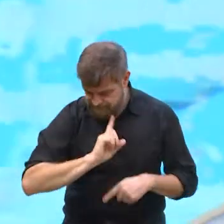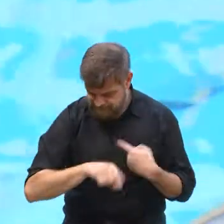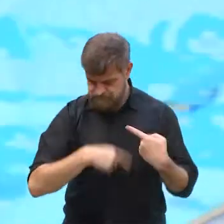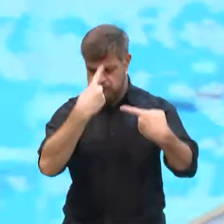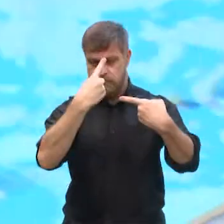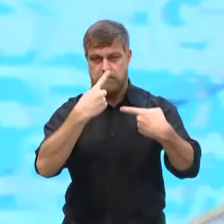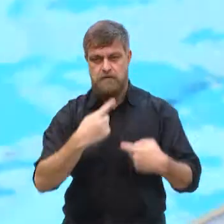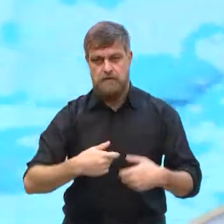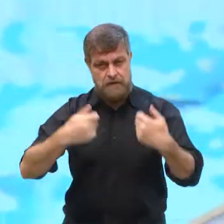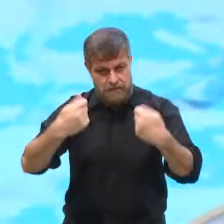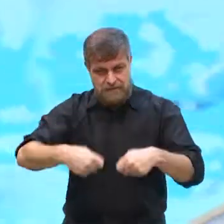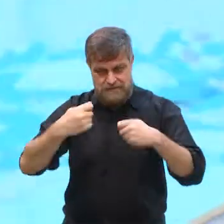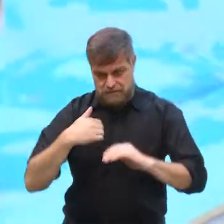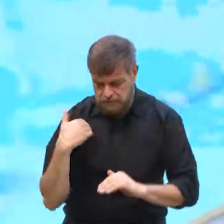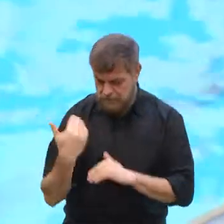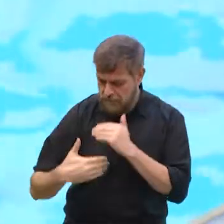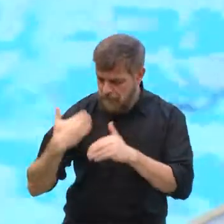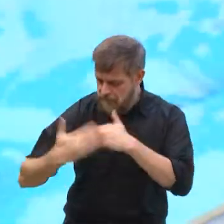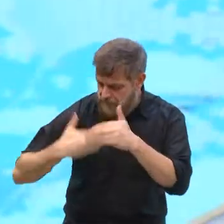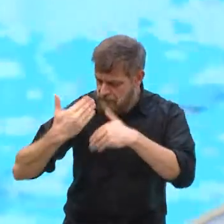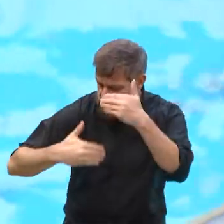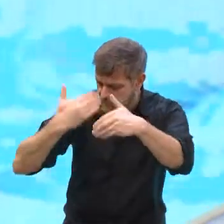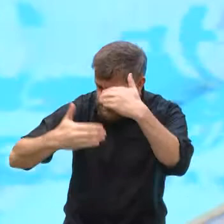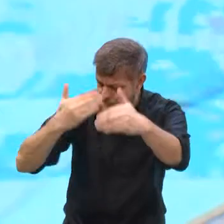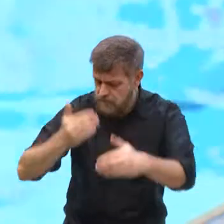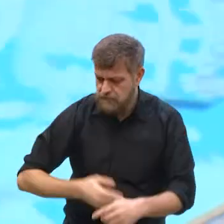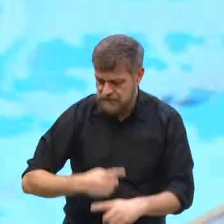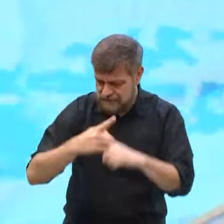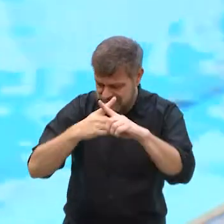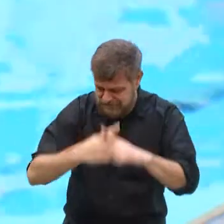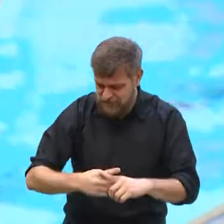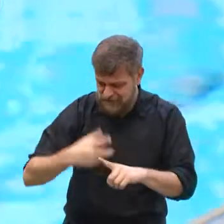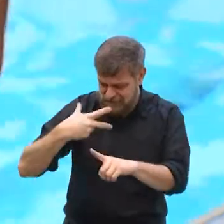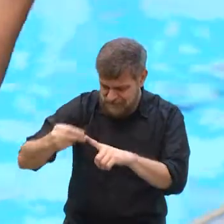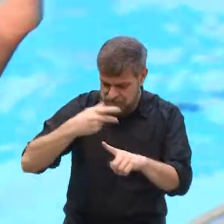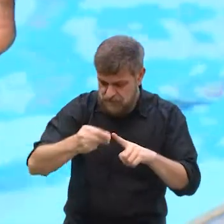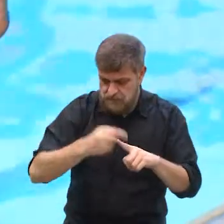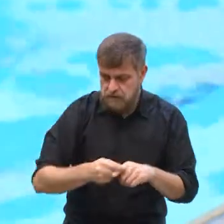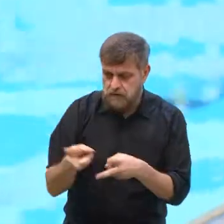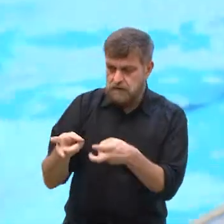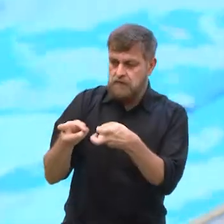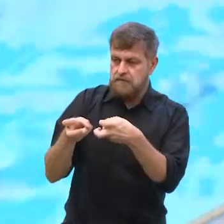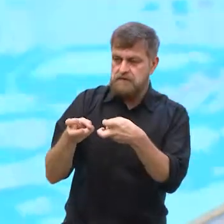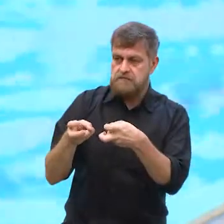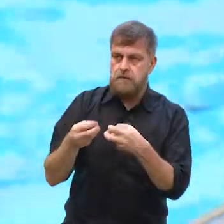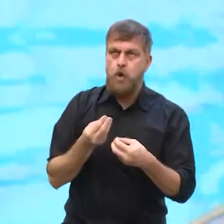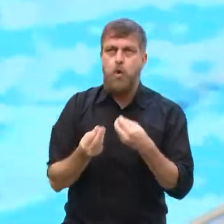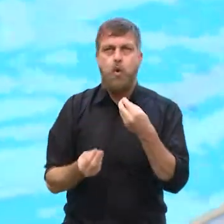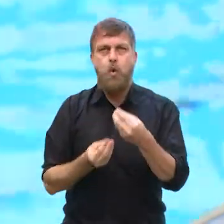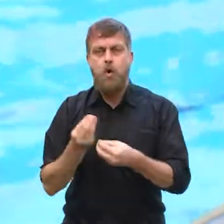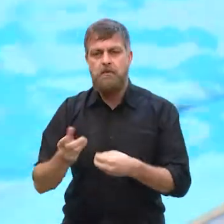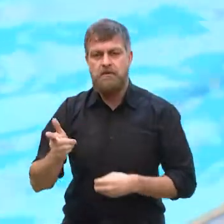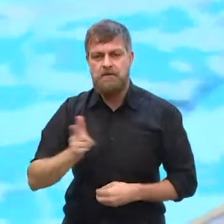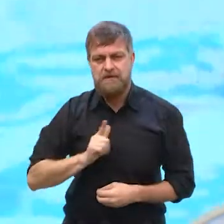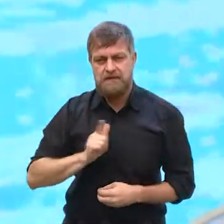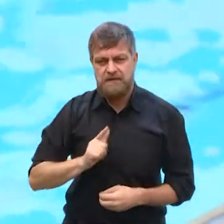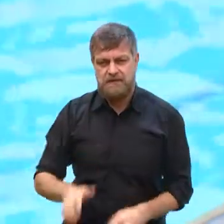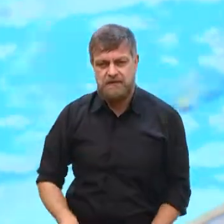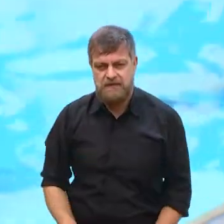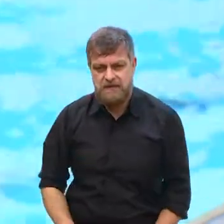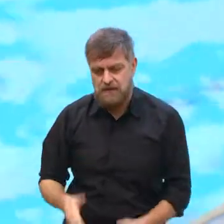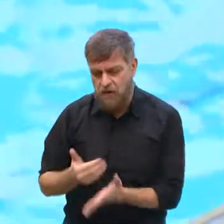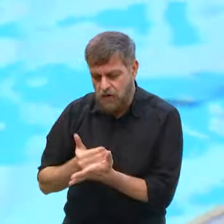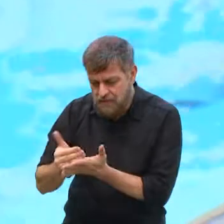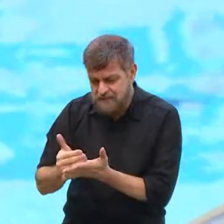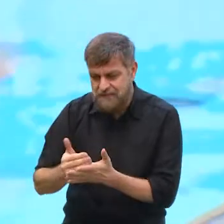continuar evoluindo, para continuar melhorando minhas marcas. E vi uma grande oportunidade de não começar,